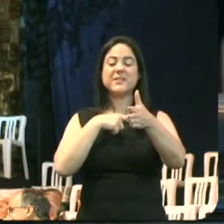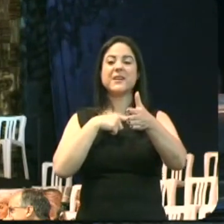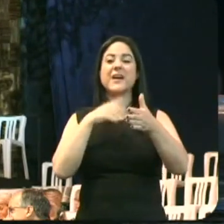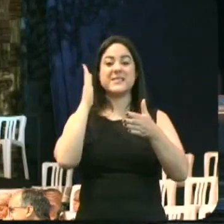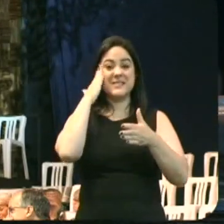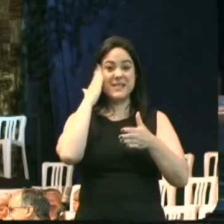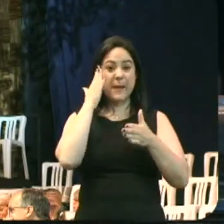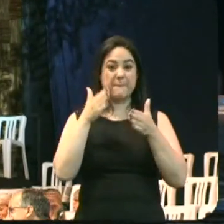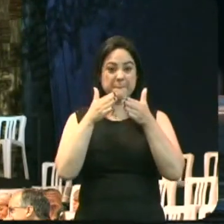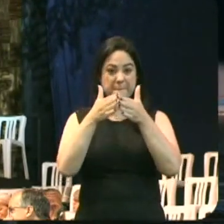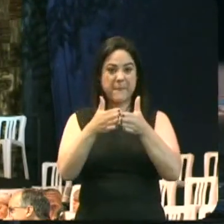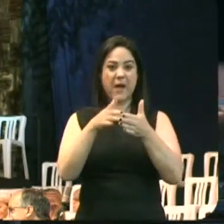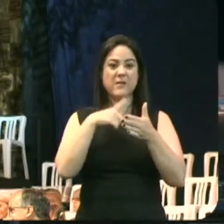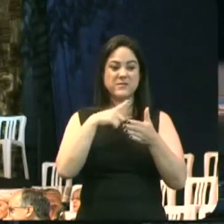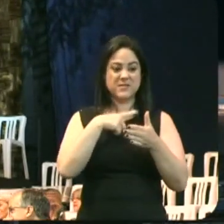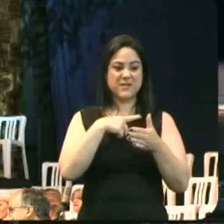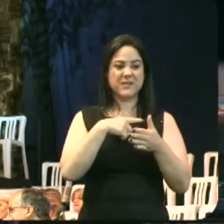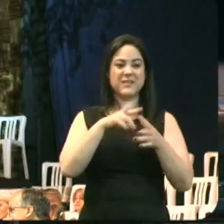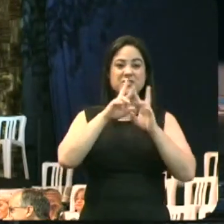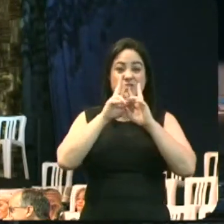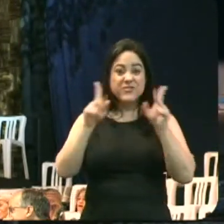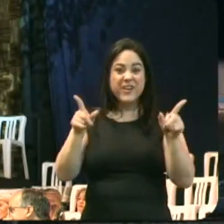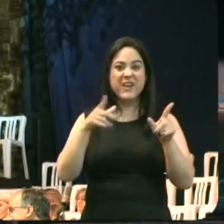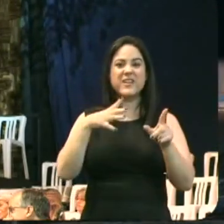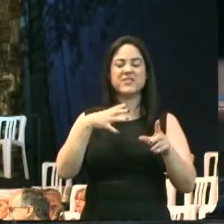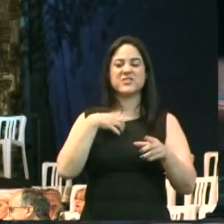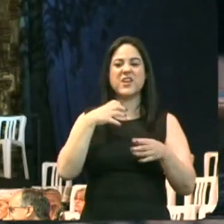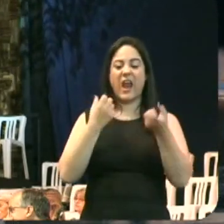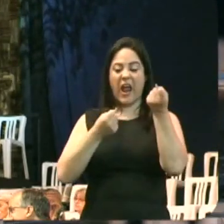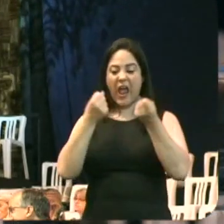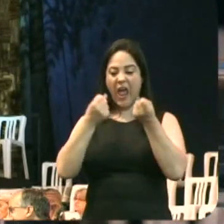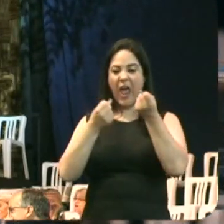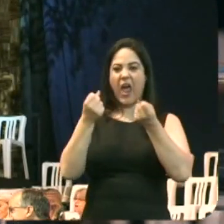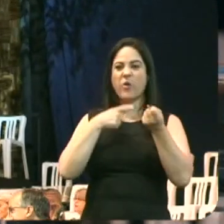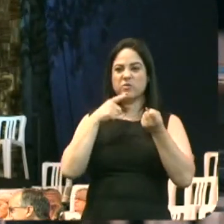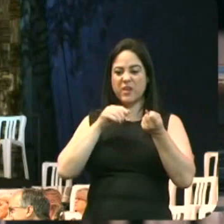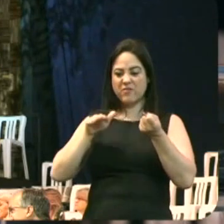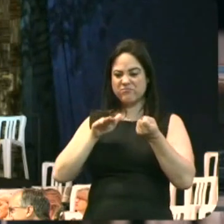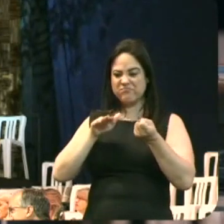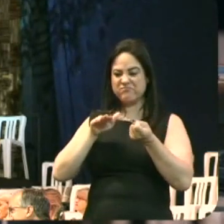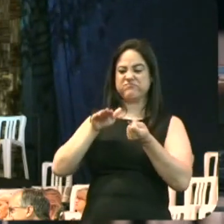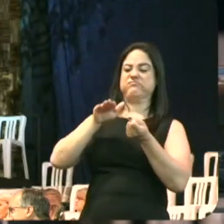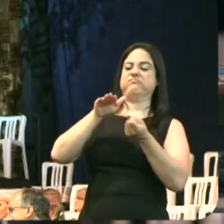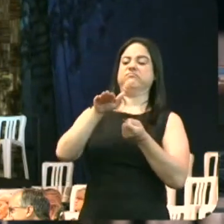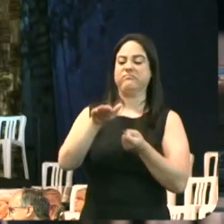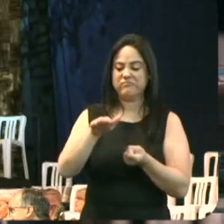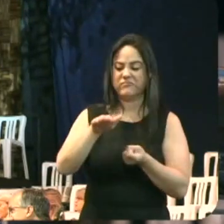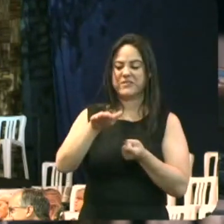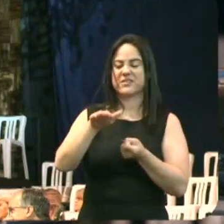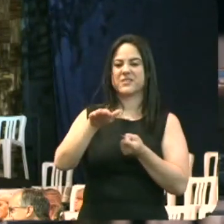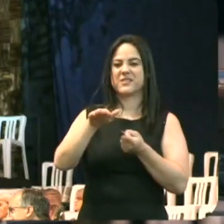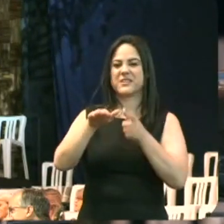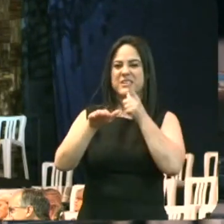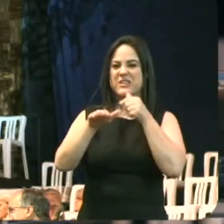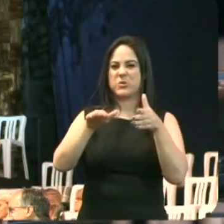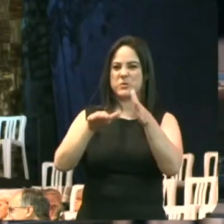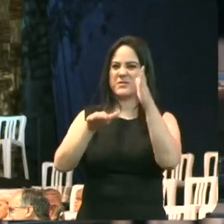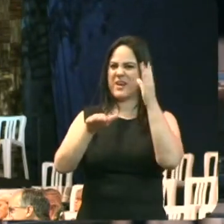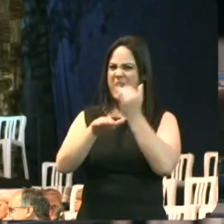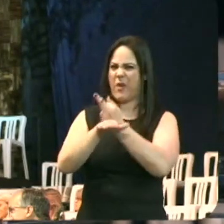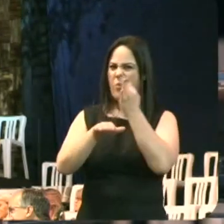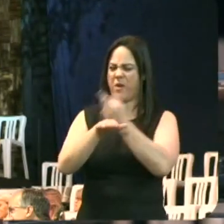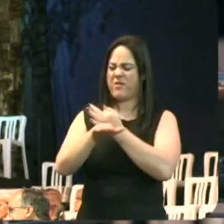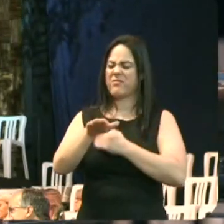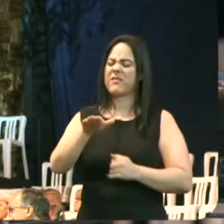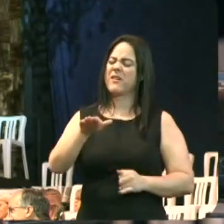você vai puxando com a mão assim, sabe? Aí entra o carro assim naquela coisa. Eu falei, será que esse negócio aguenta meu carro?